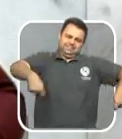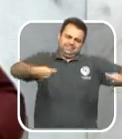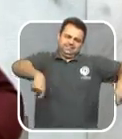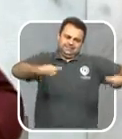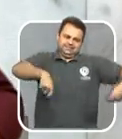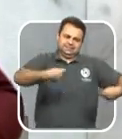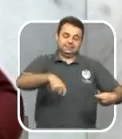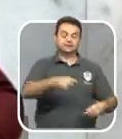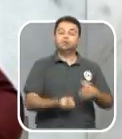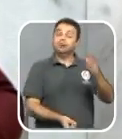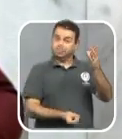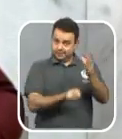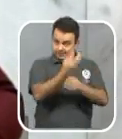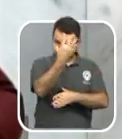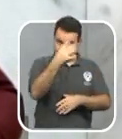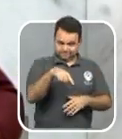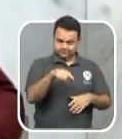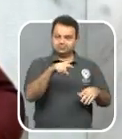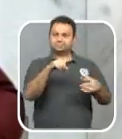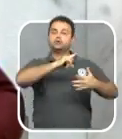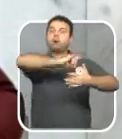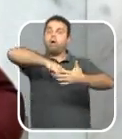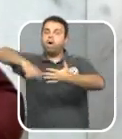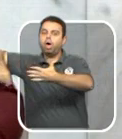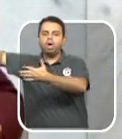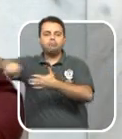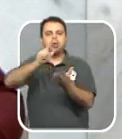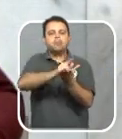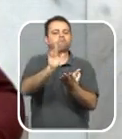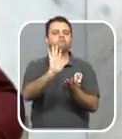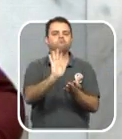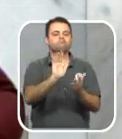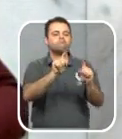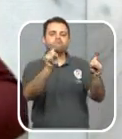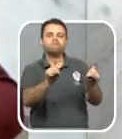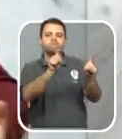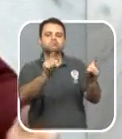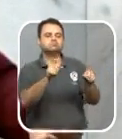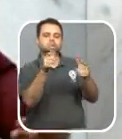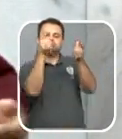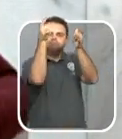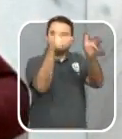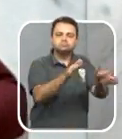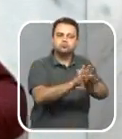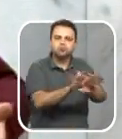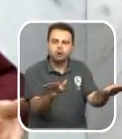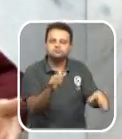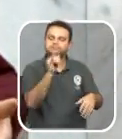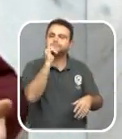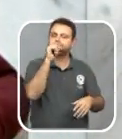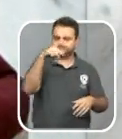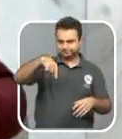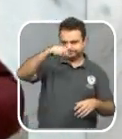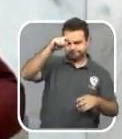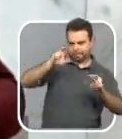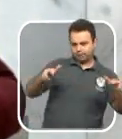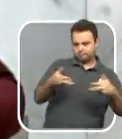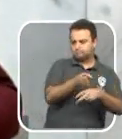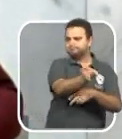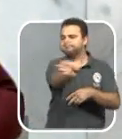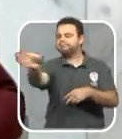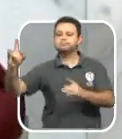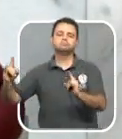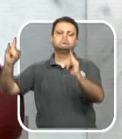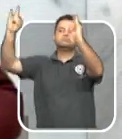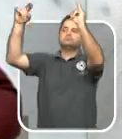tecnológica da Câmara Municipal. A gente começou com o Câmara sem papel, aí todo o processo agora digital na tramitação